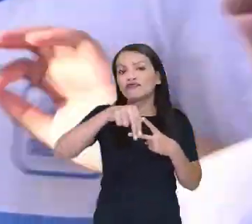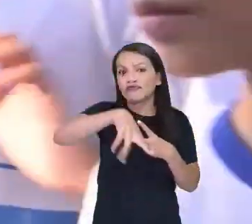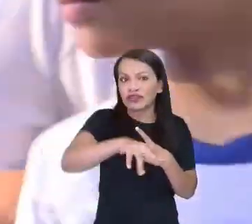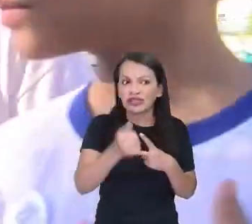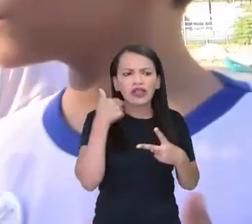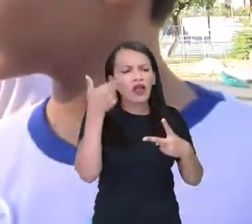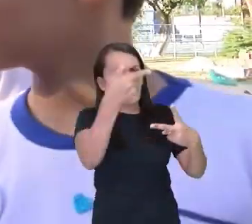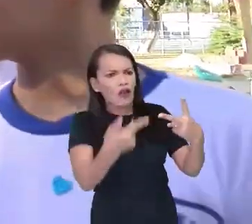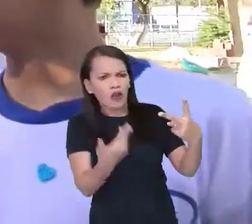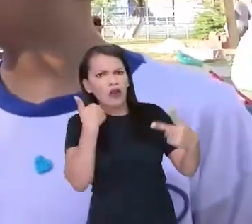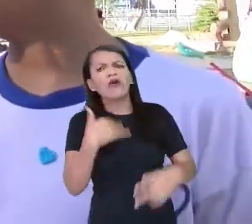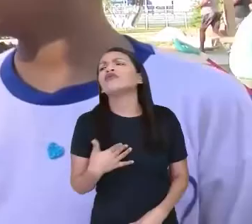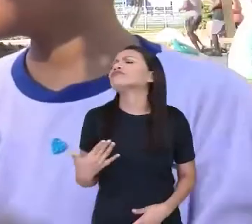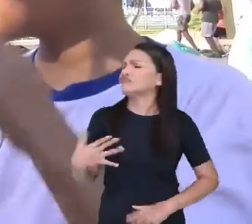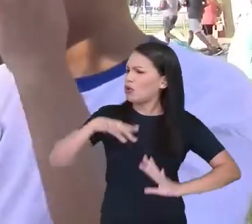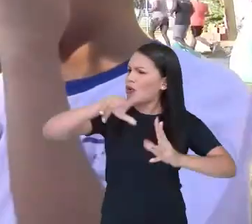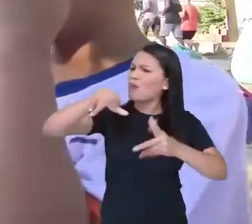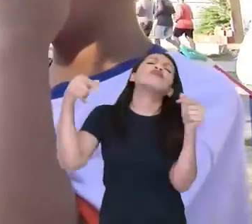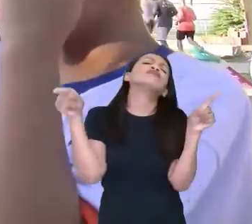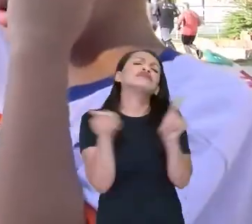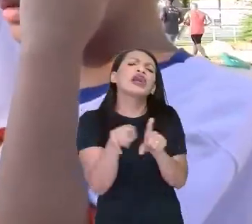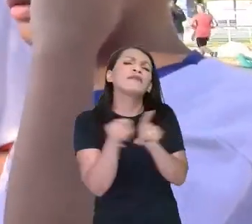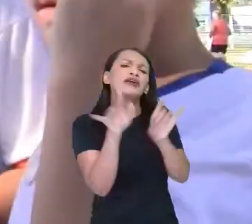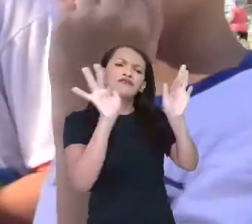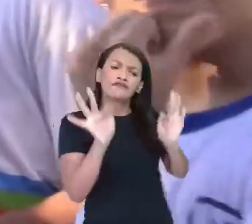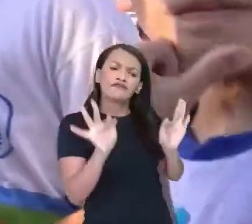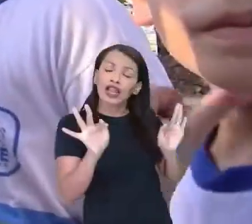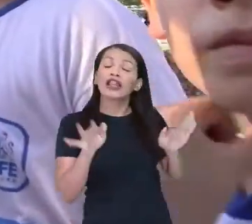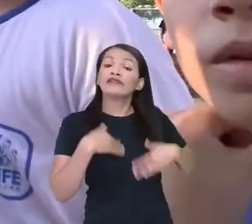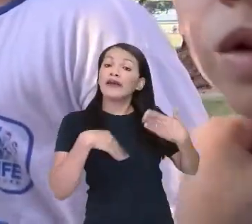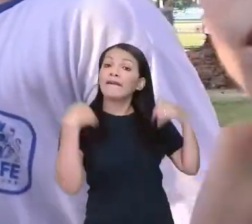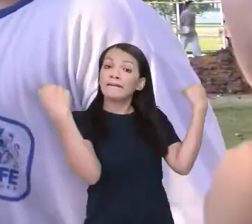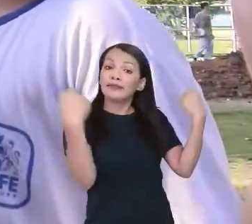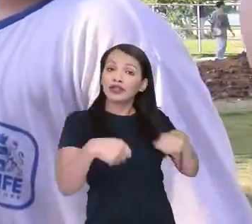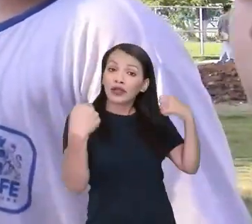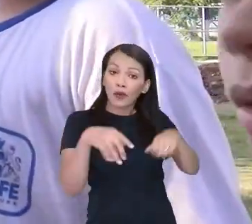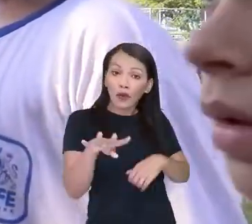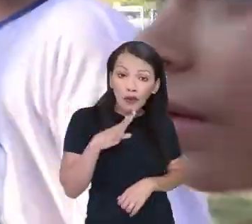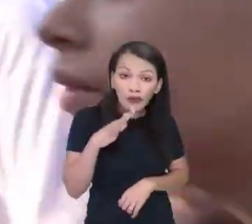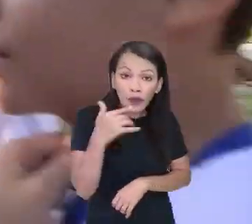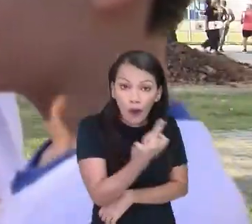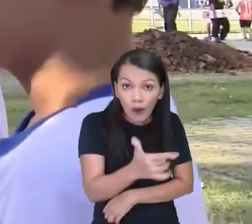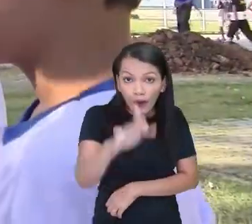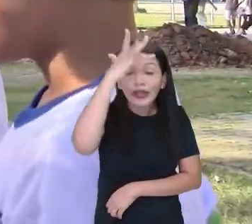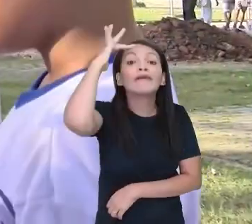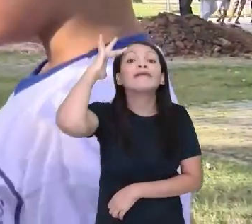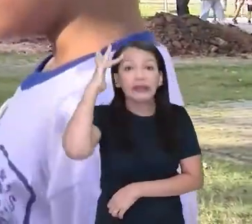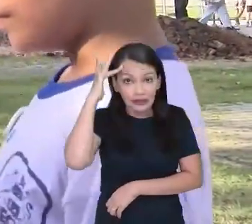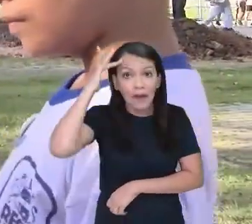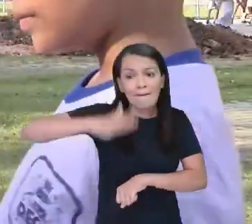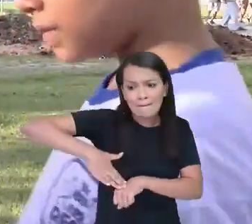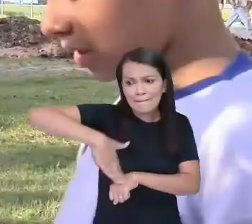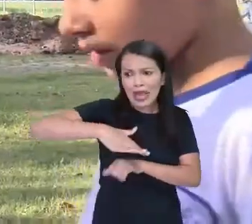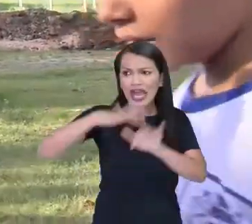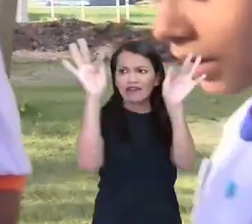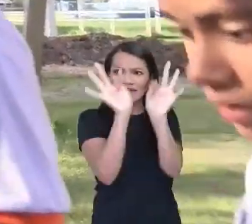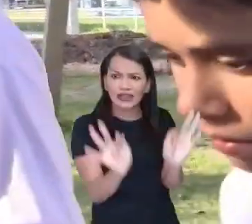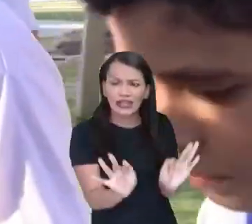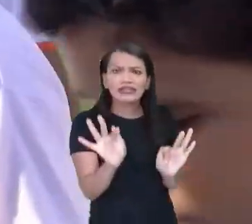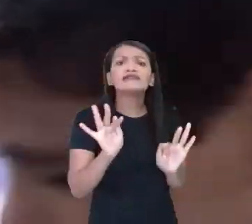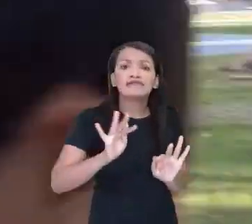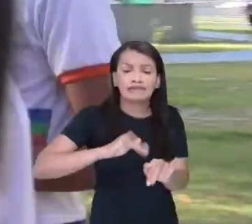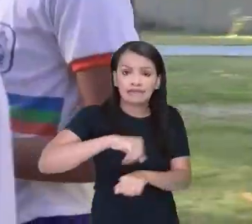Elas deixam o mundo até mais feliz. Mas a gente precisa conhecer outras pessoas que vai deixar o mundo mais feliz ainda, não é não? Sim!